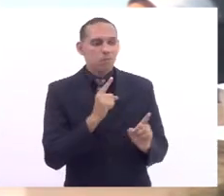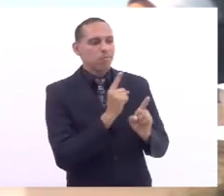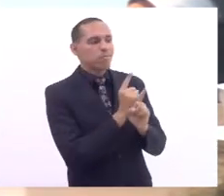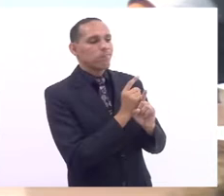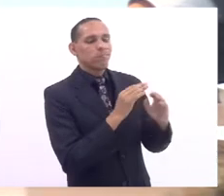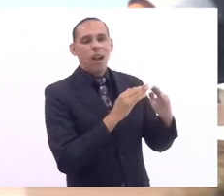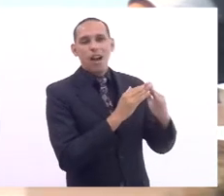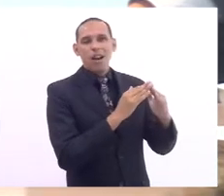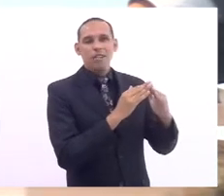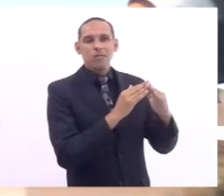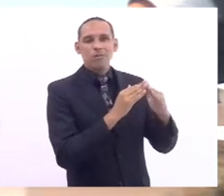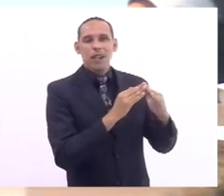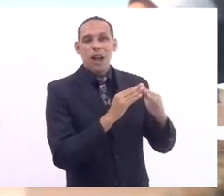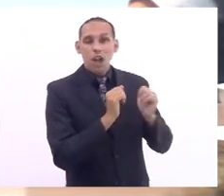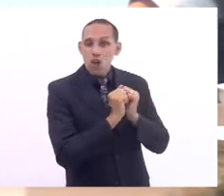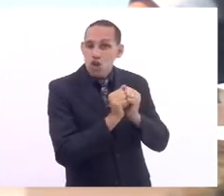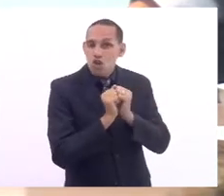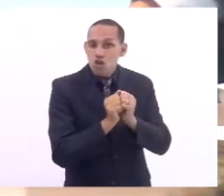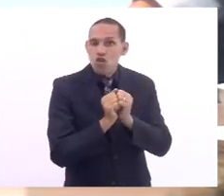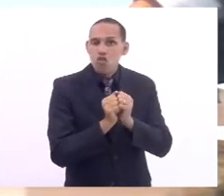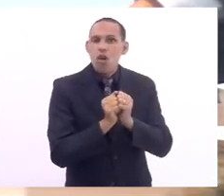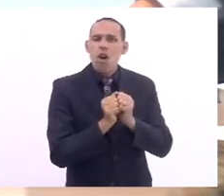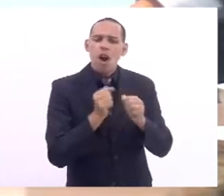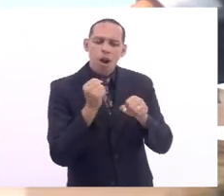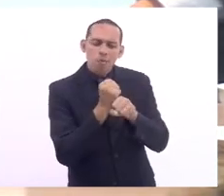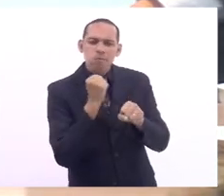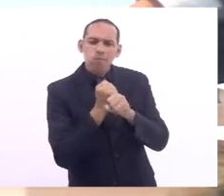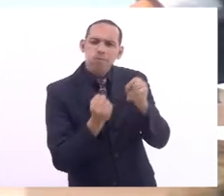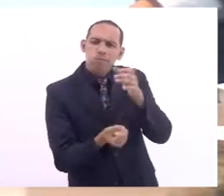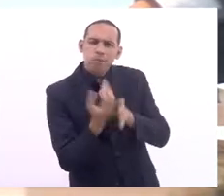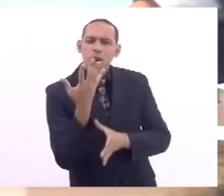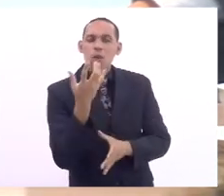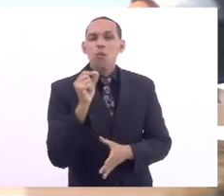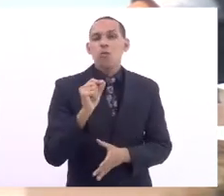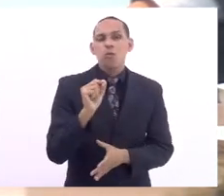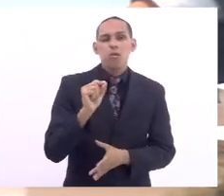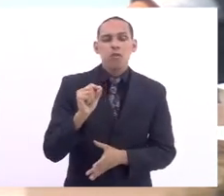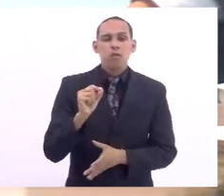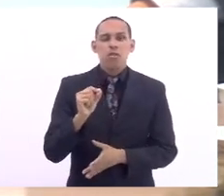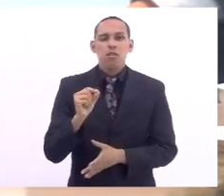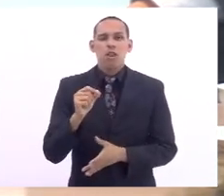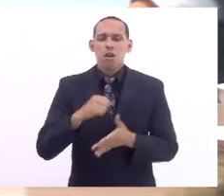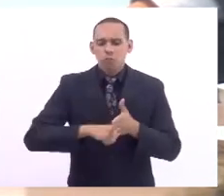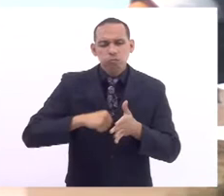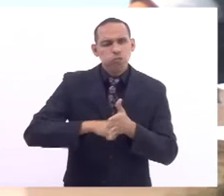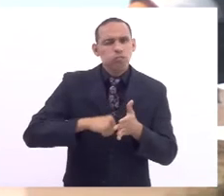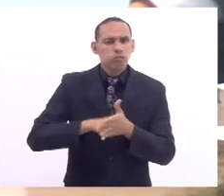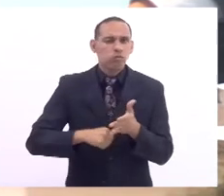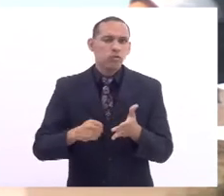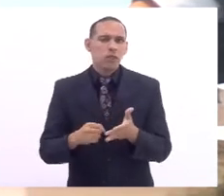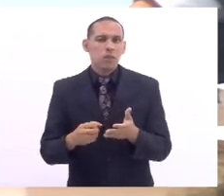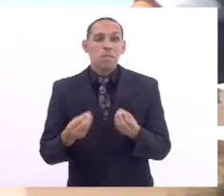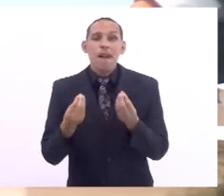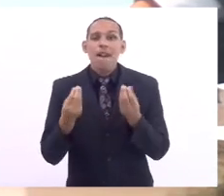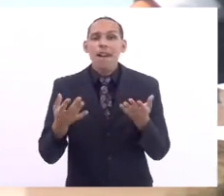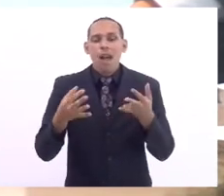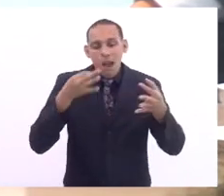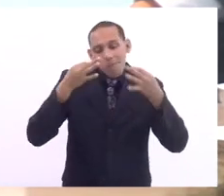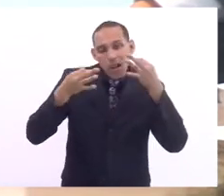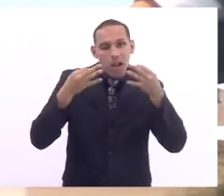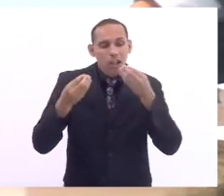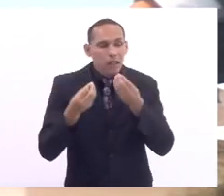tem a o conjunto A luta para um pro mobilidade a partir de uma perspectiva de direito à cidade